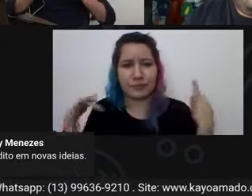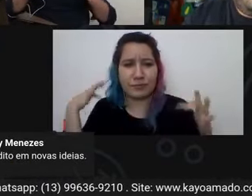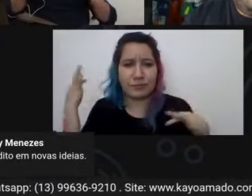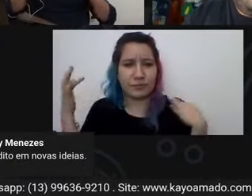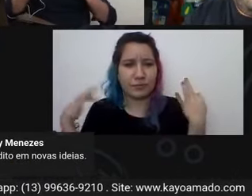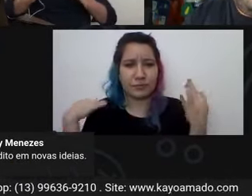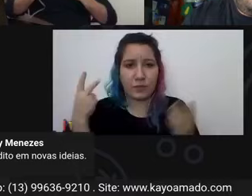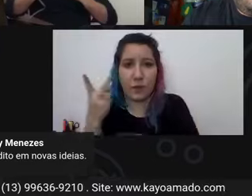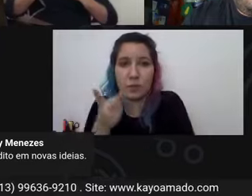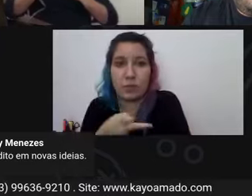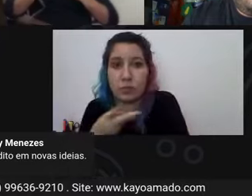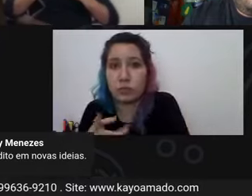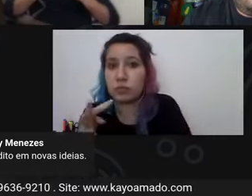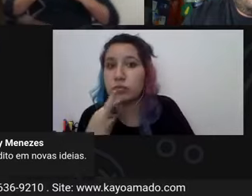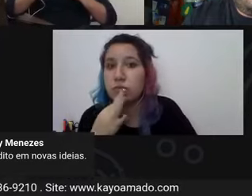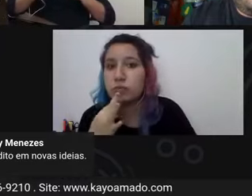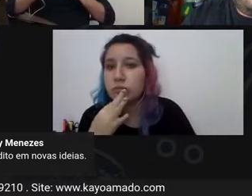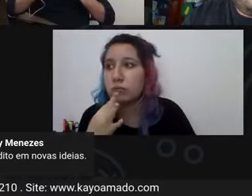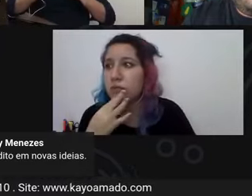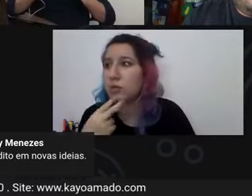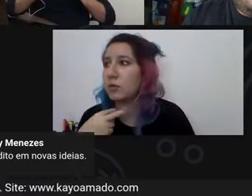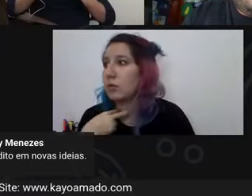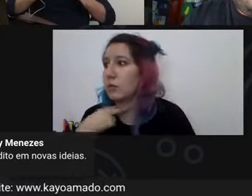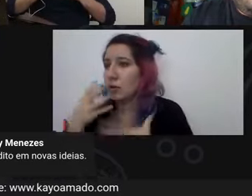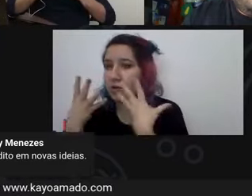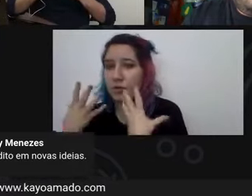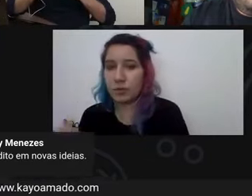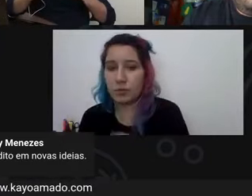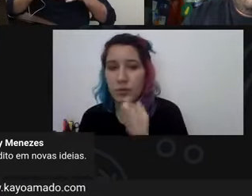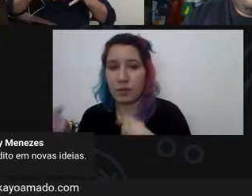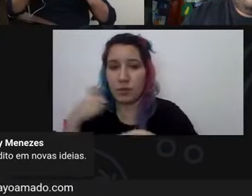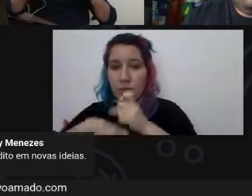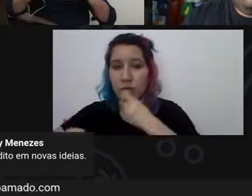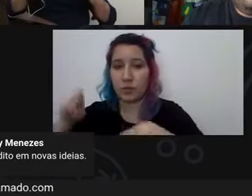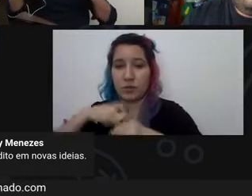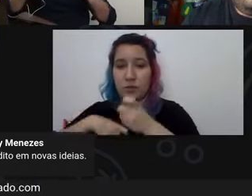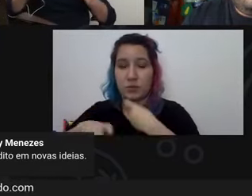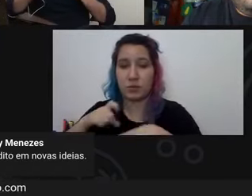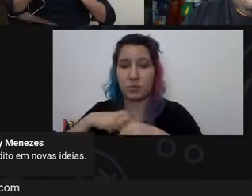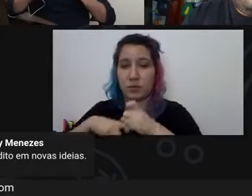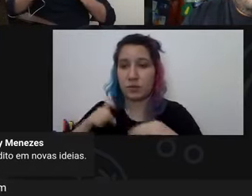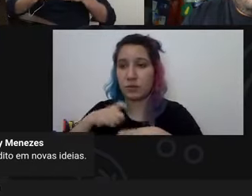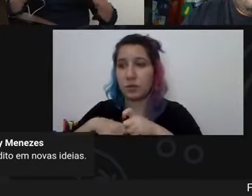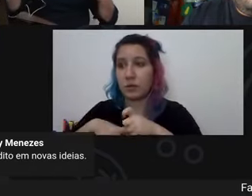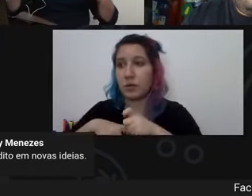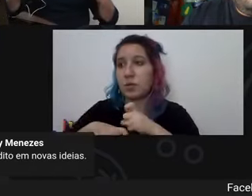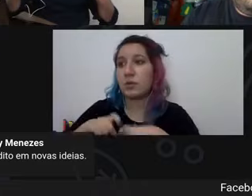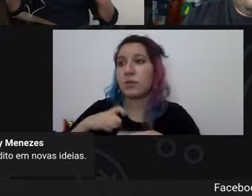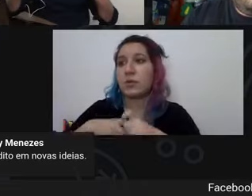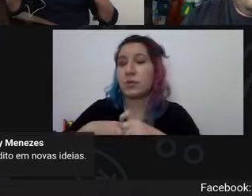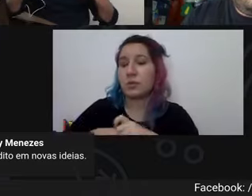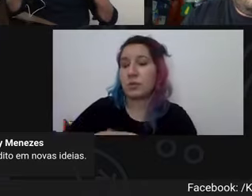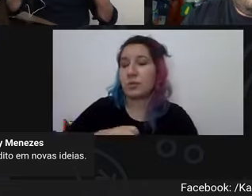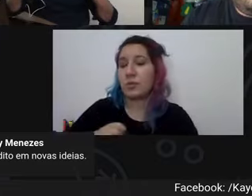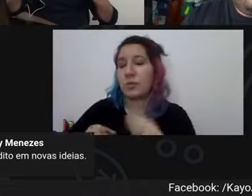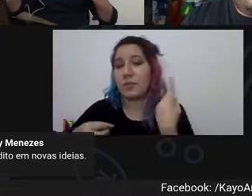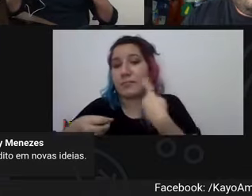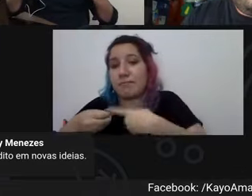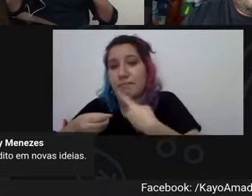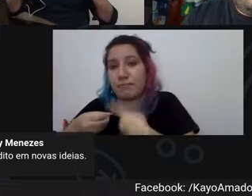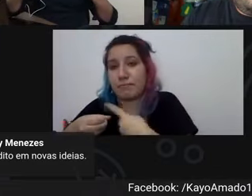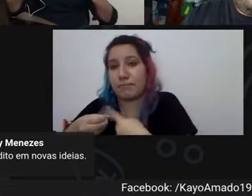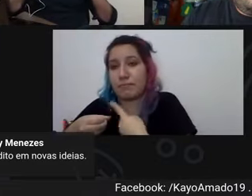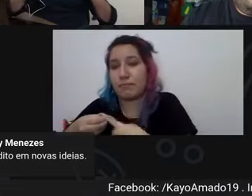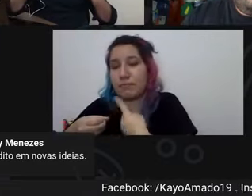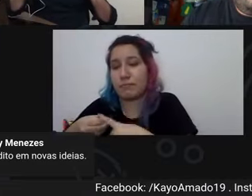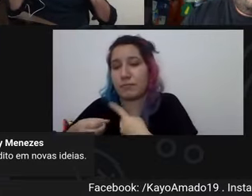conhecer. Não dá para aceitar que a administração de uma cidade turística simplesmente fique aí sem projeto, sem plano